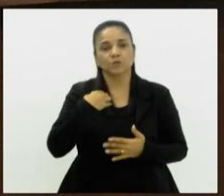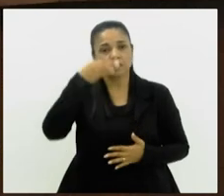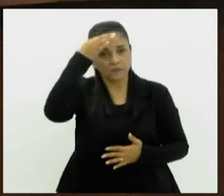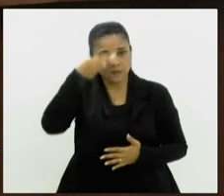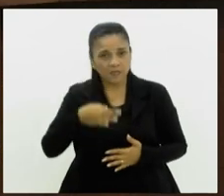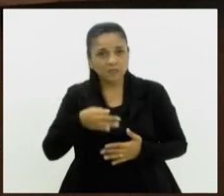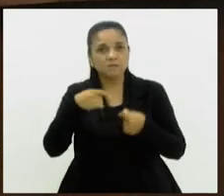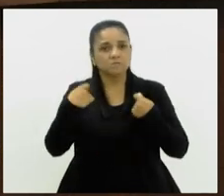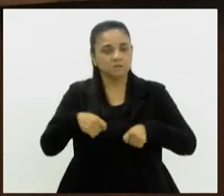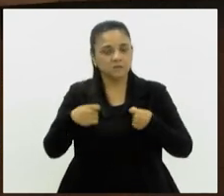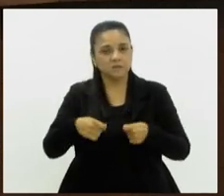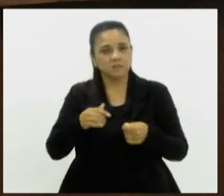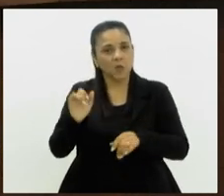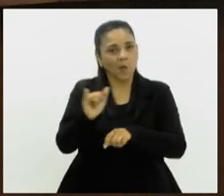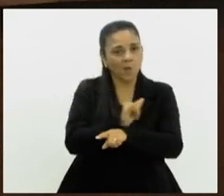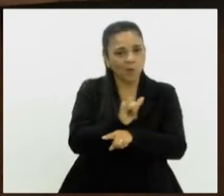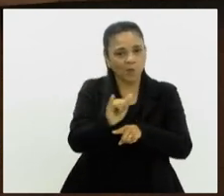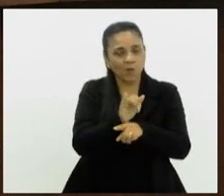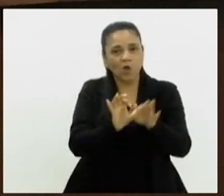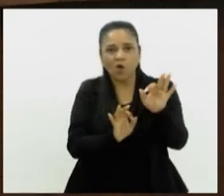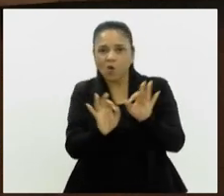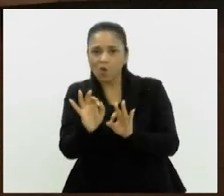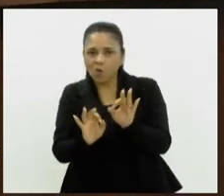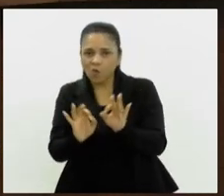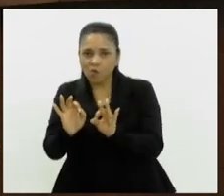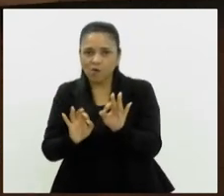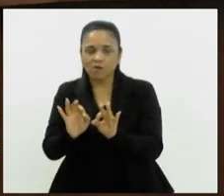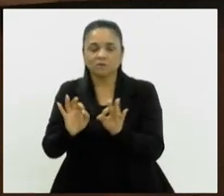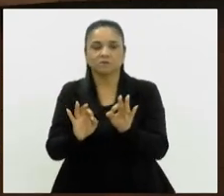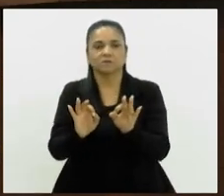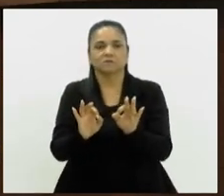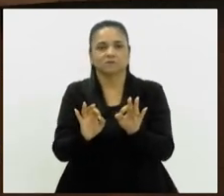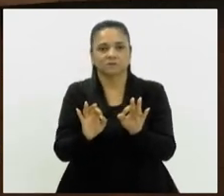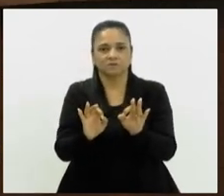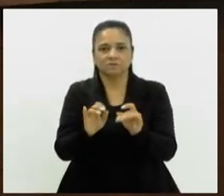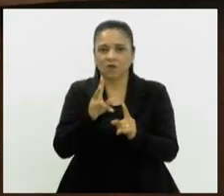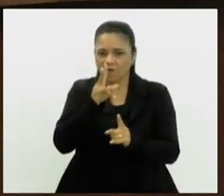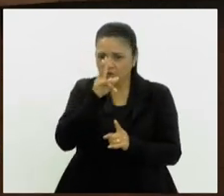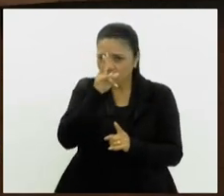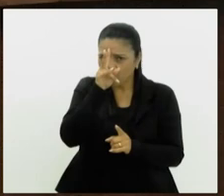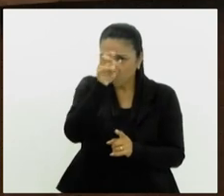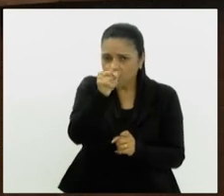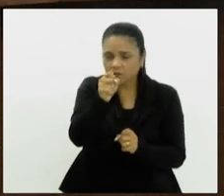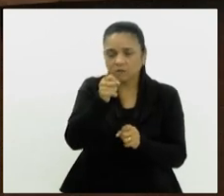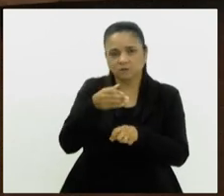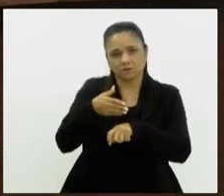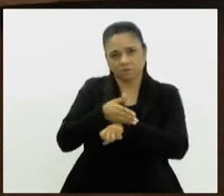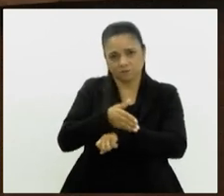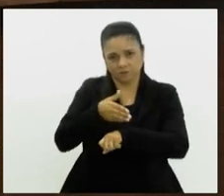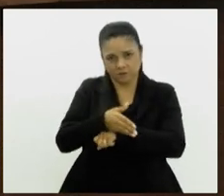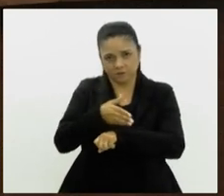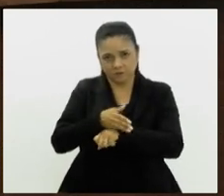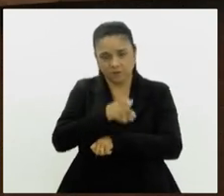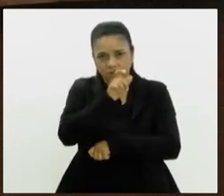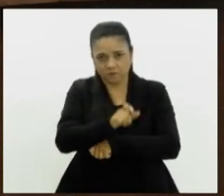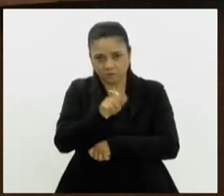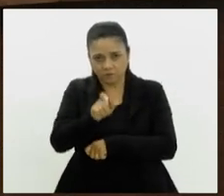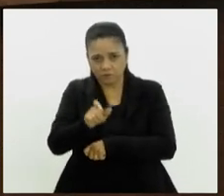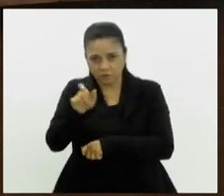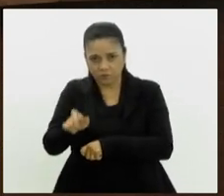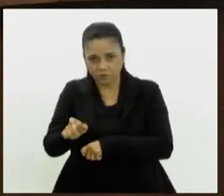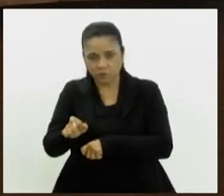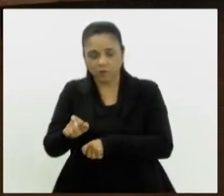um mecanismo de organização para que ele fortaleça a participação dessas pessoas,